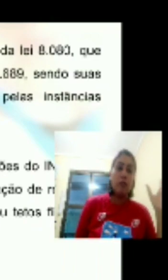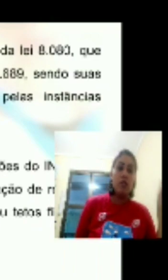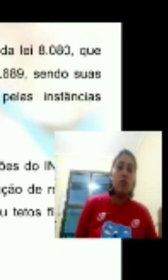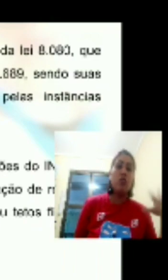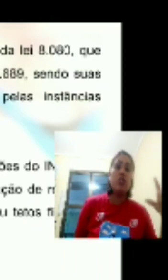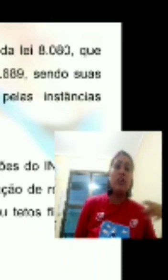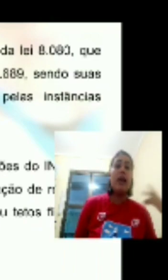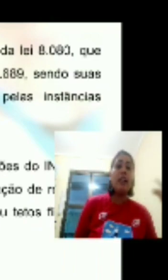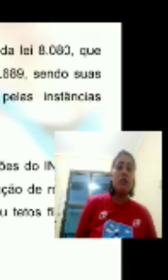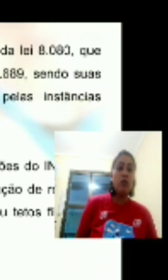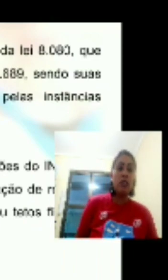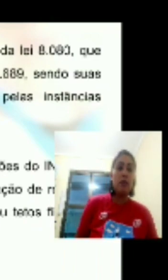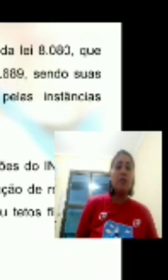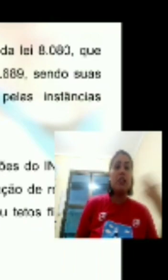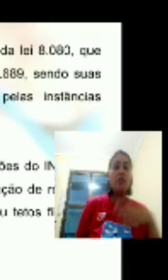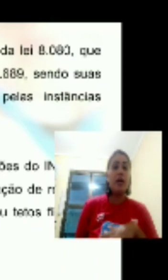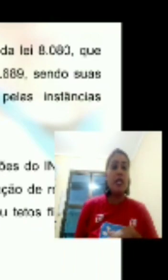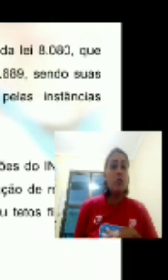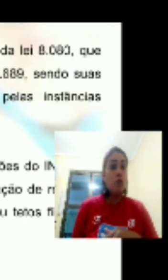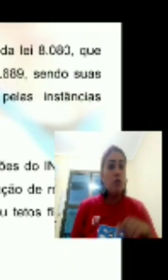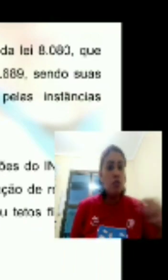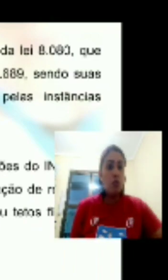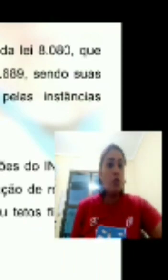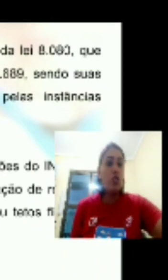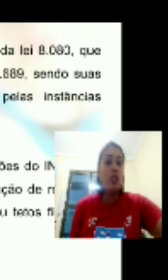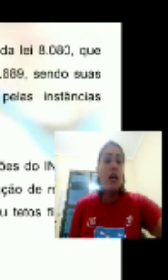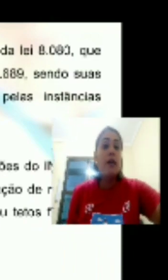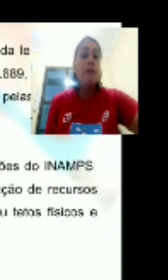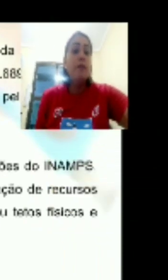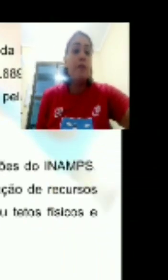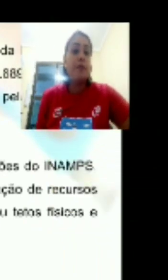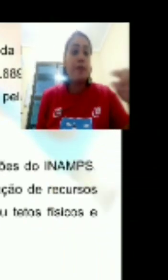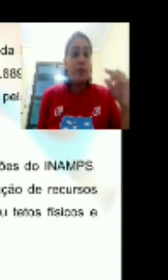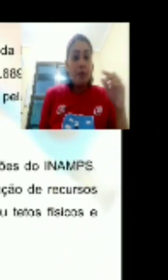as atribuições que era do INAMPS agora é do SUS.